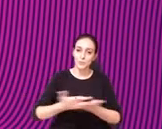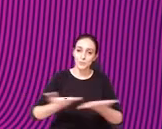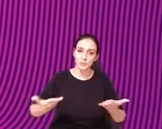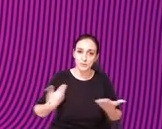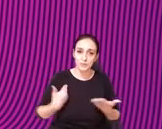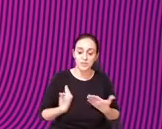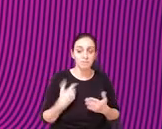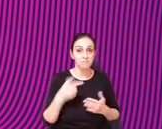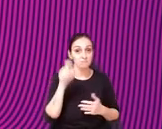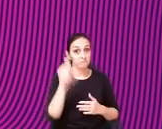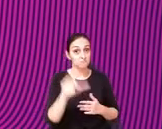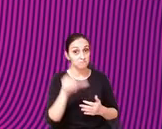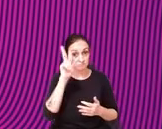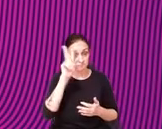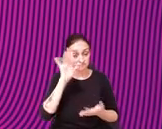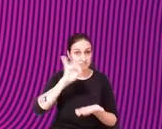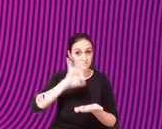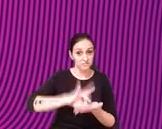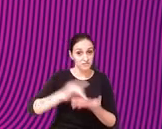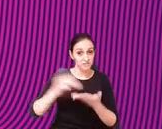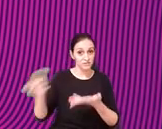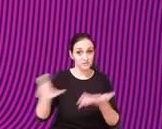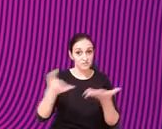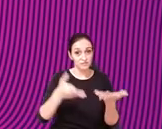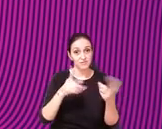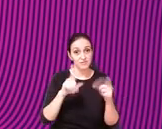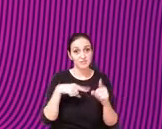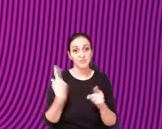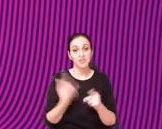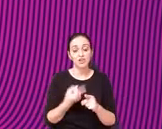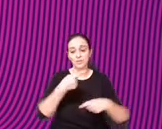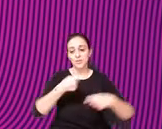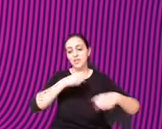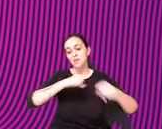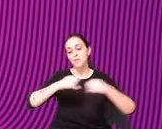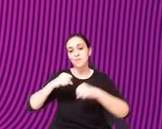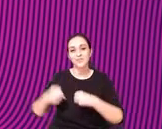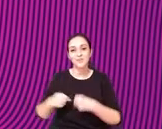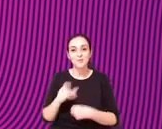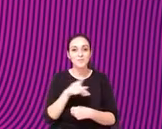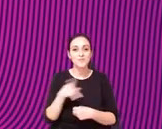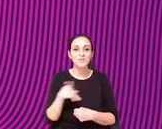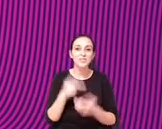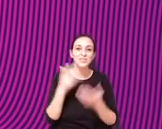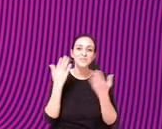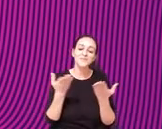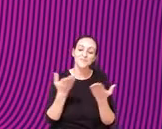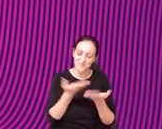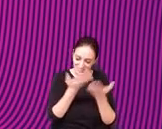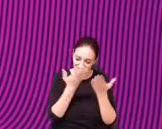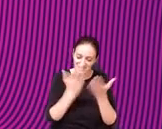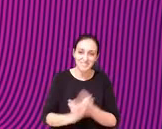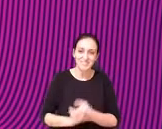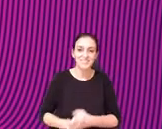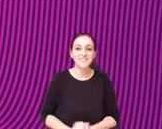caso que você traz para o nosso debate. O professor Montera, com você.